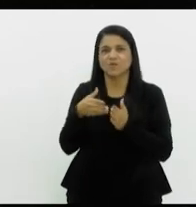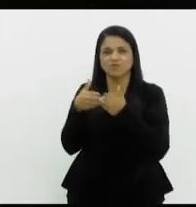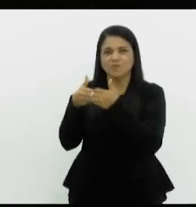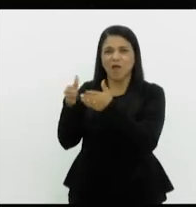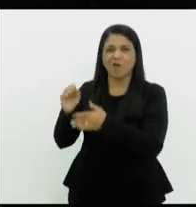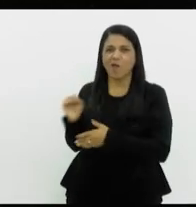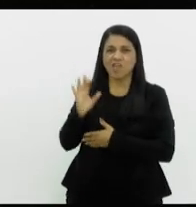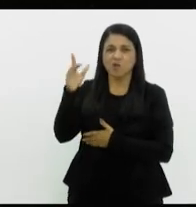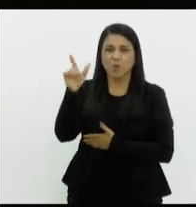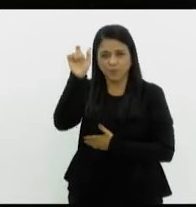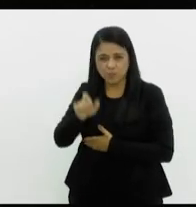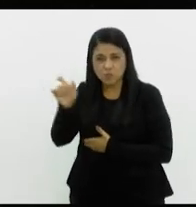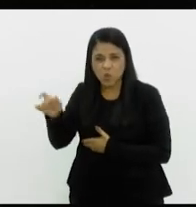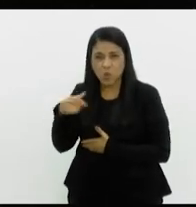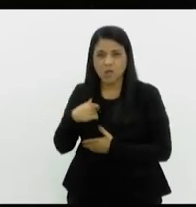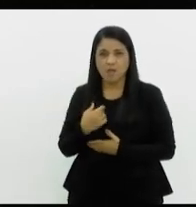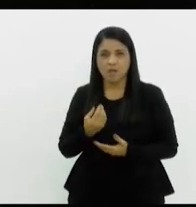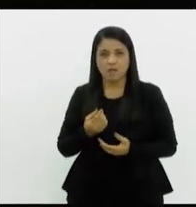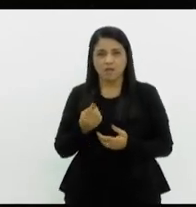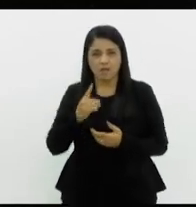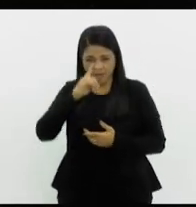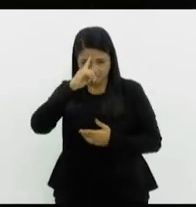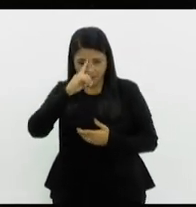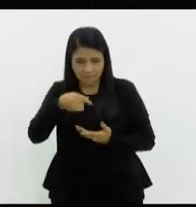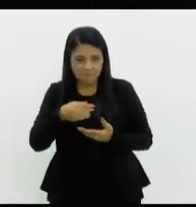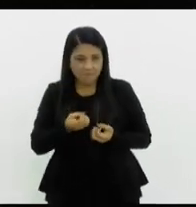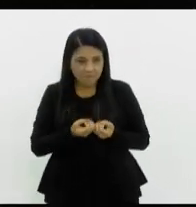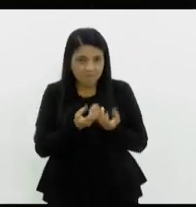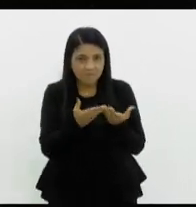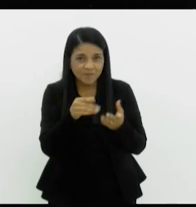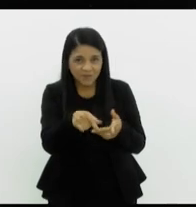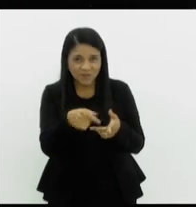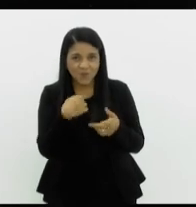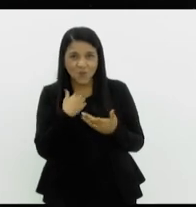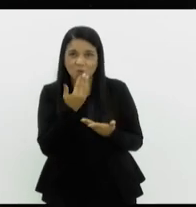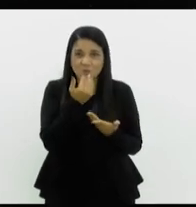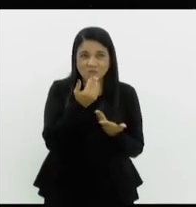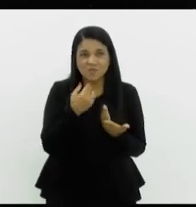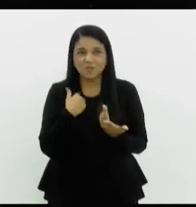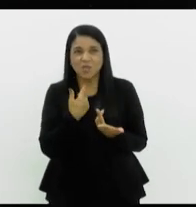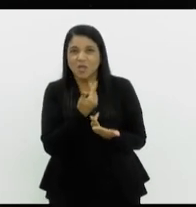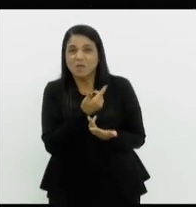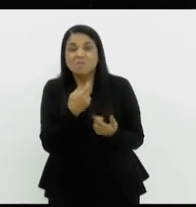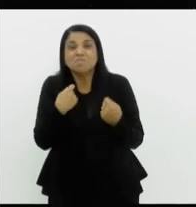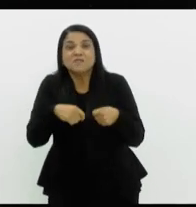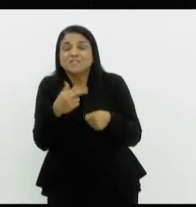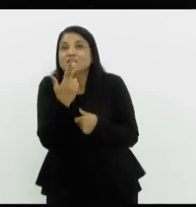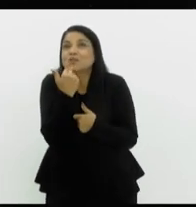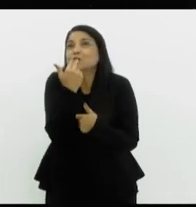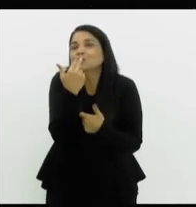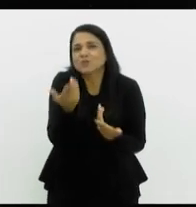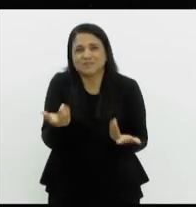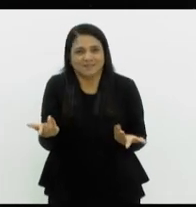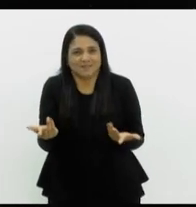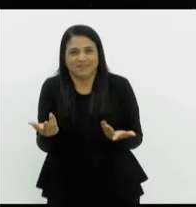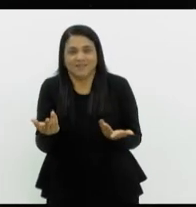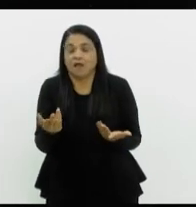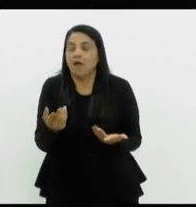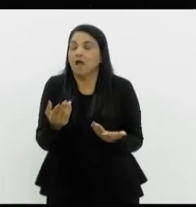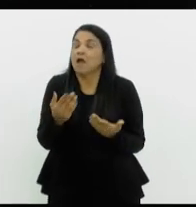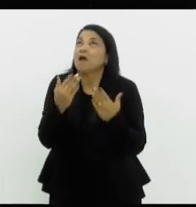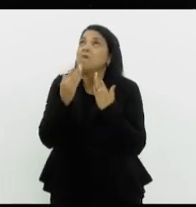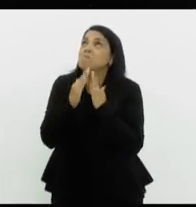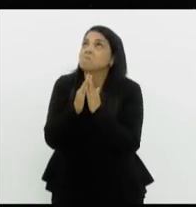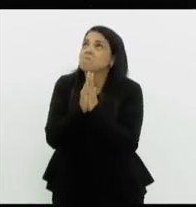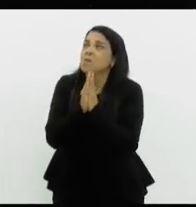Mandou marmita, mandou comida. Não pode dar porque precisa de nutricionista. Cara, por Deus, cara. Por Deus, que porra